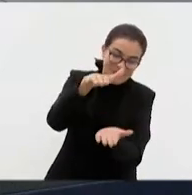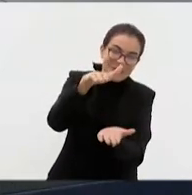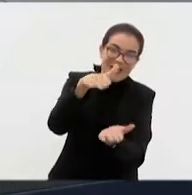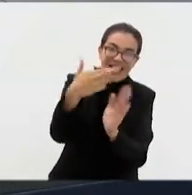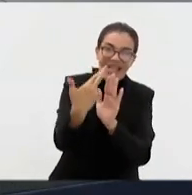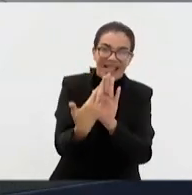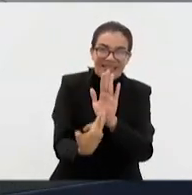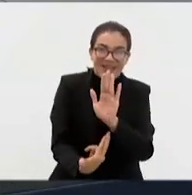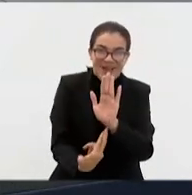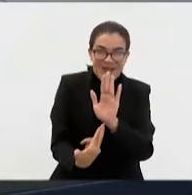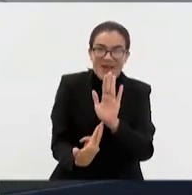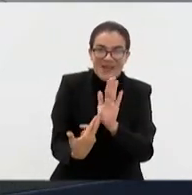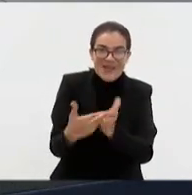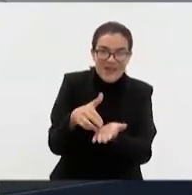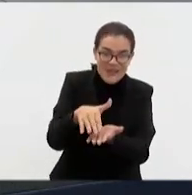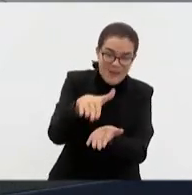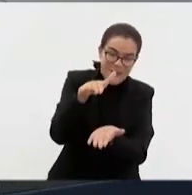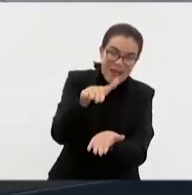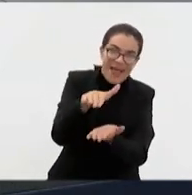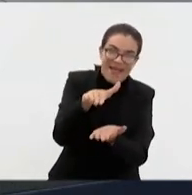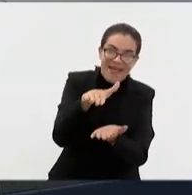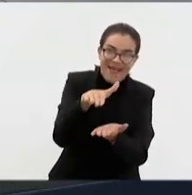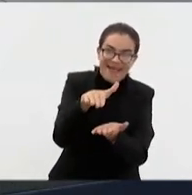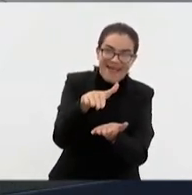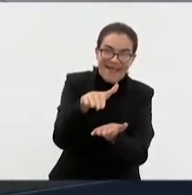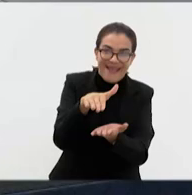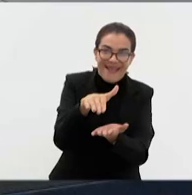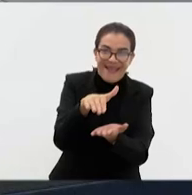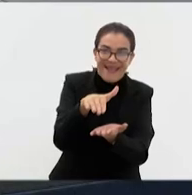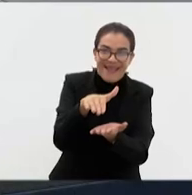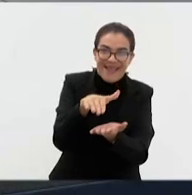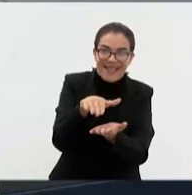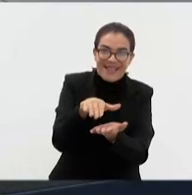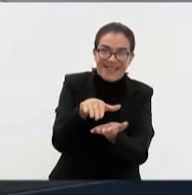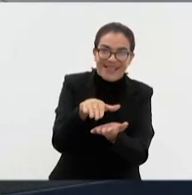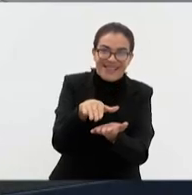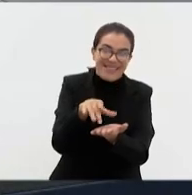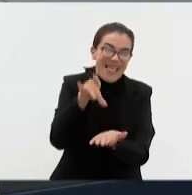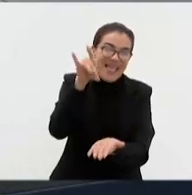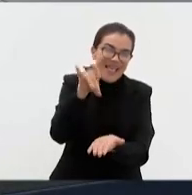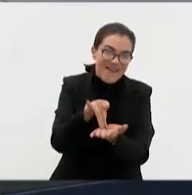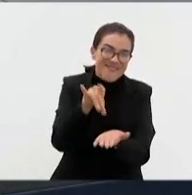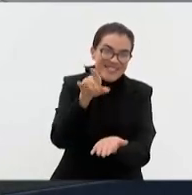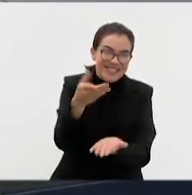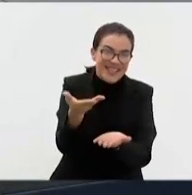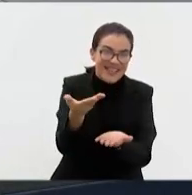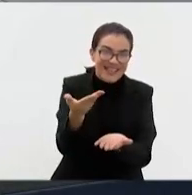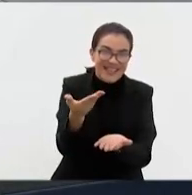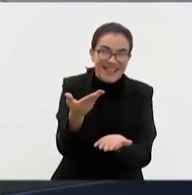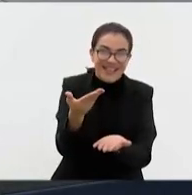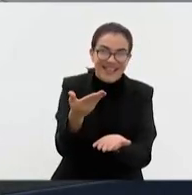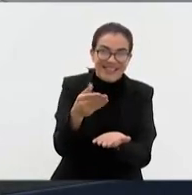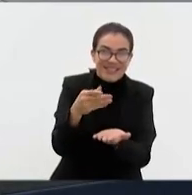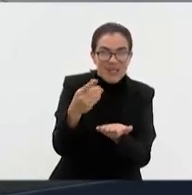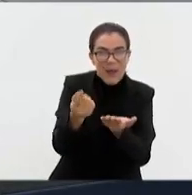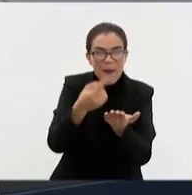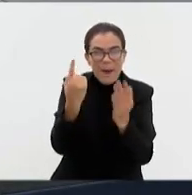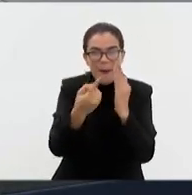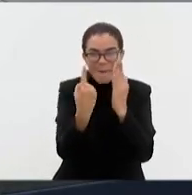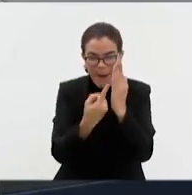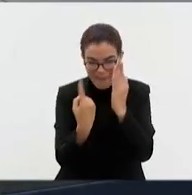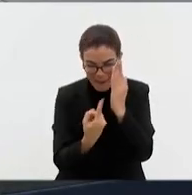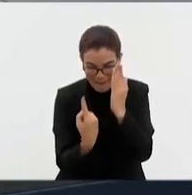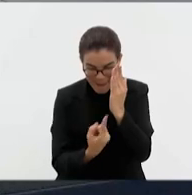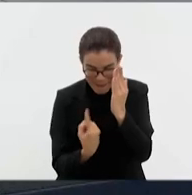relatório. Vejo aqui que a deputada está até com uma versão oficial, só o encadernamento mesmo para